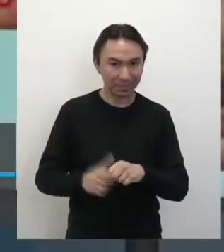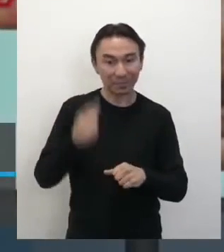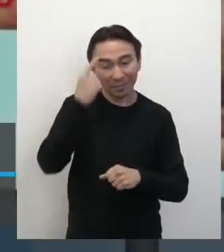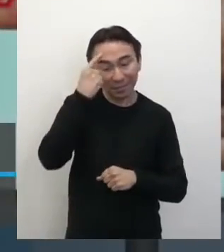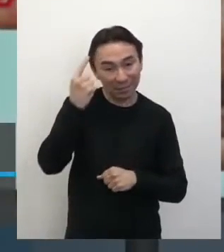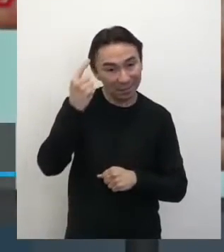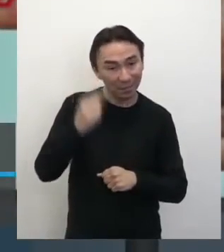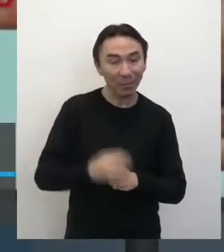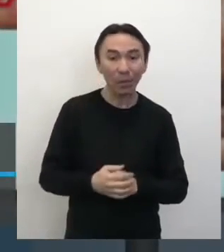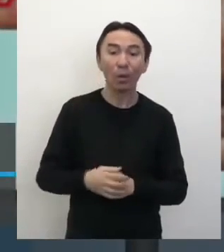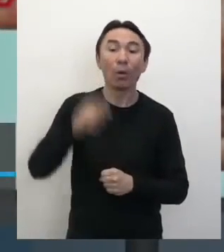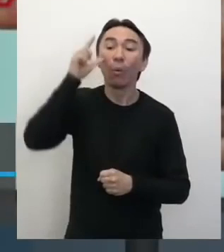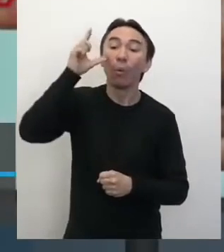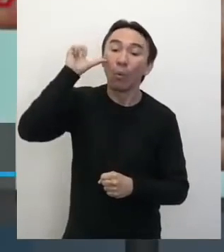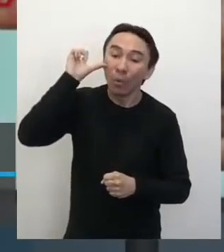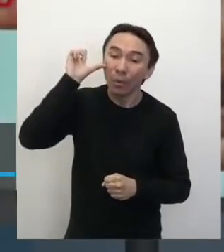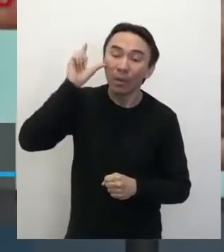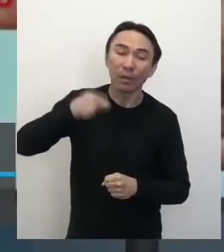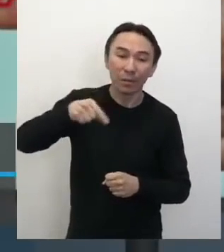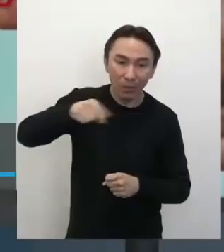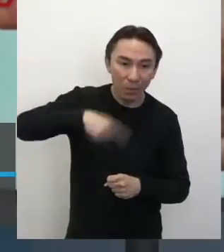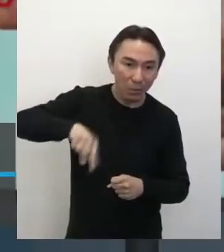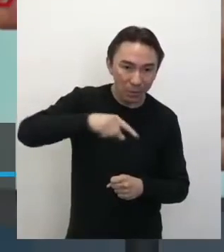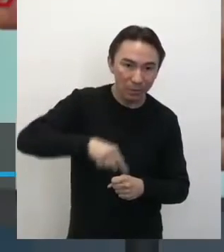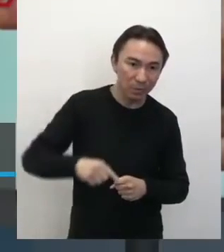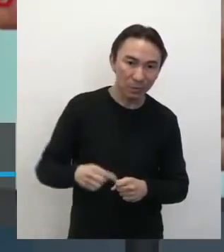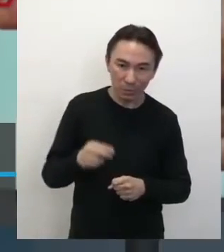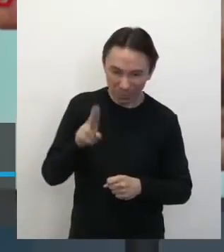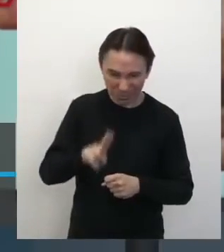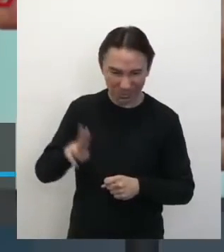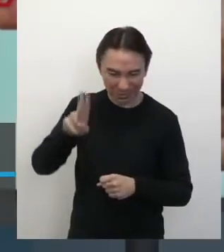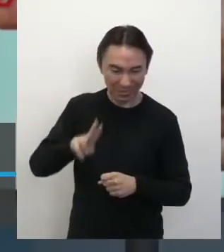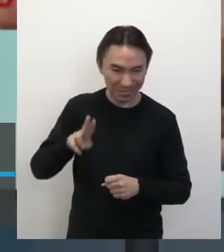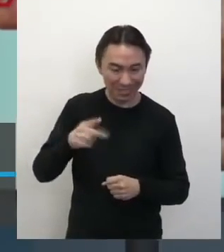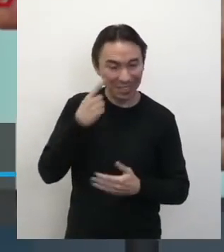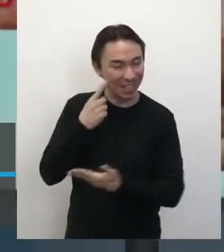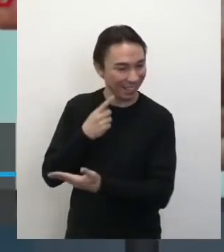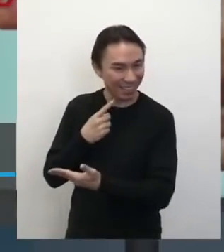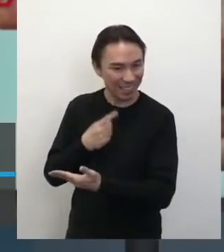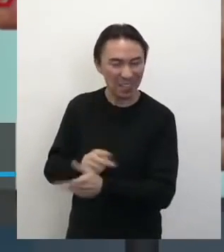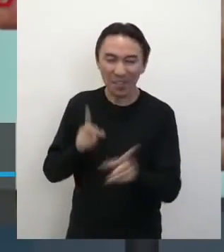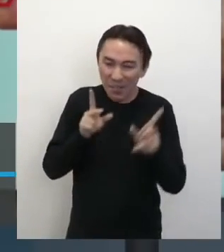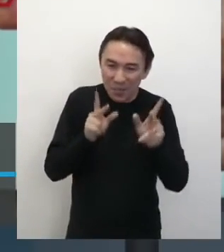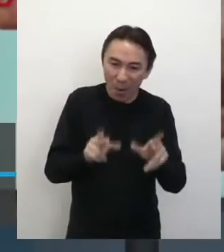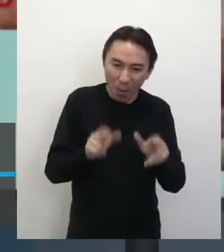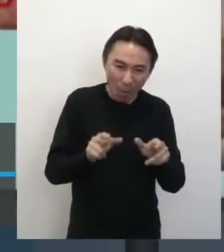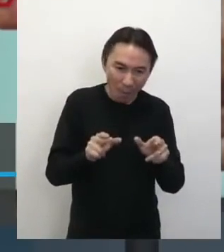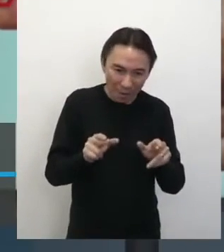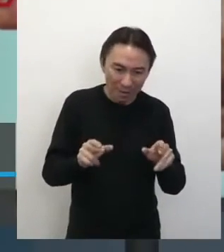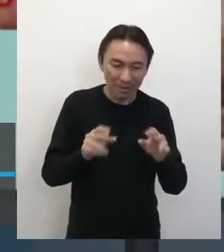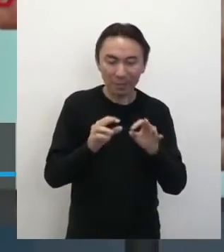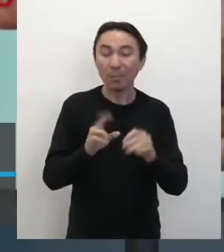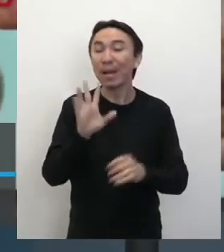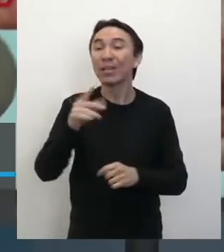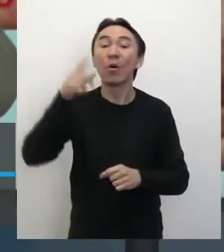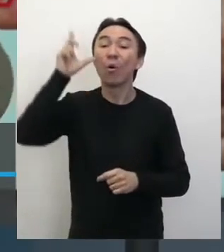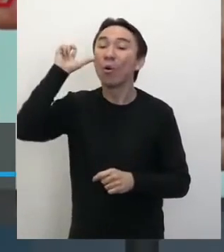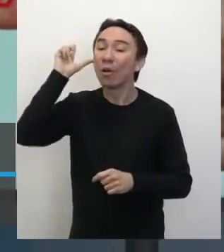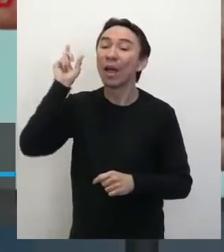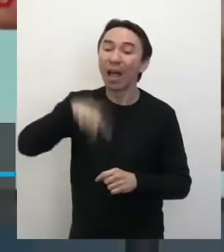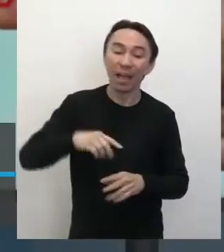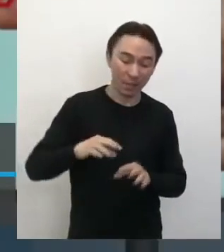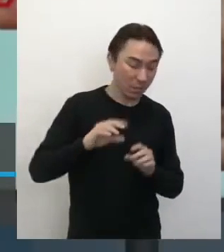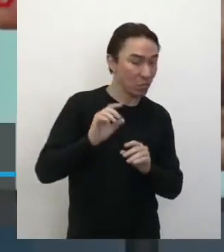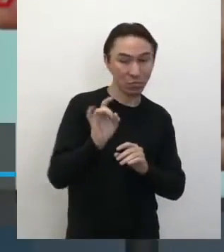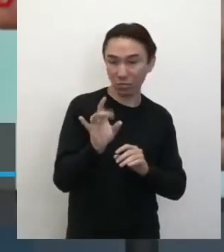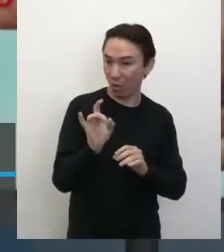perceba que ontem nós utilizamos as mesmas figuras, né? Só que ontem nós estávamos falando de comprimento. O